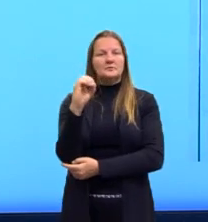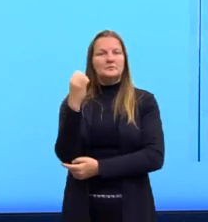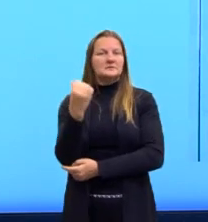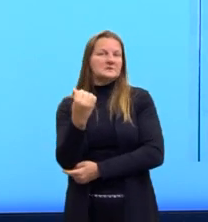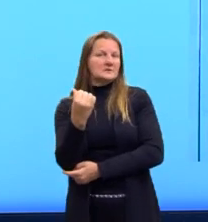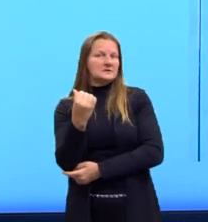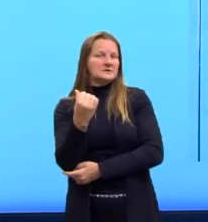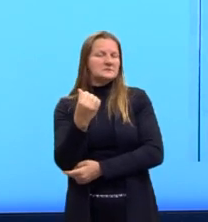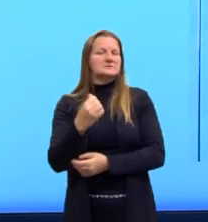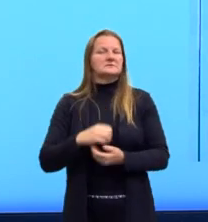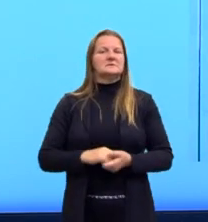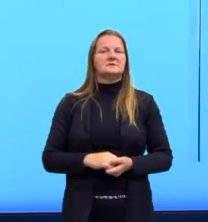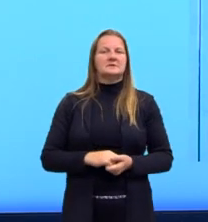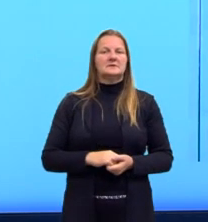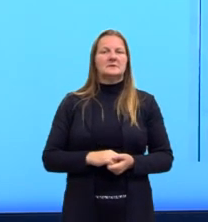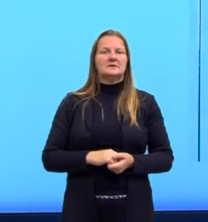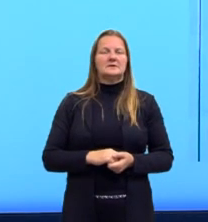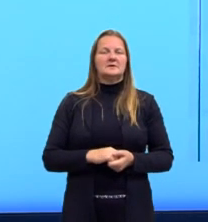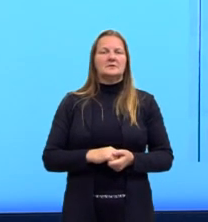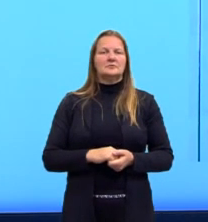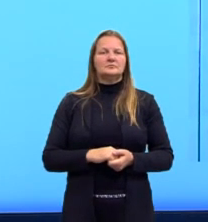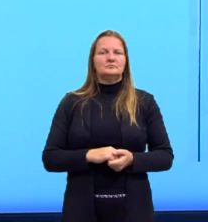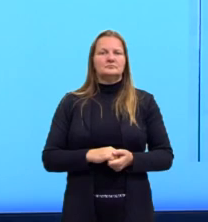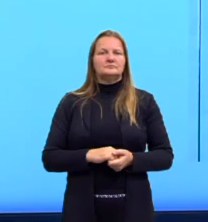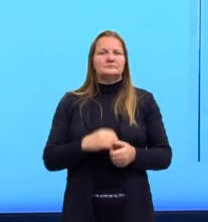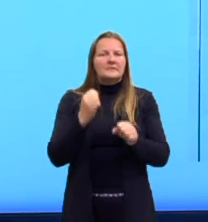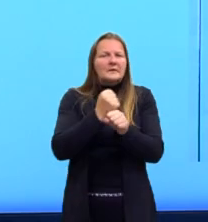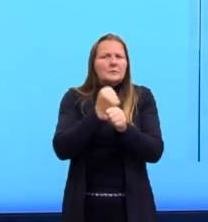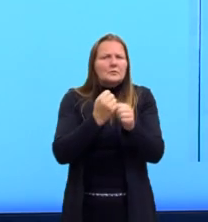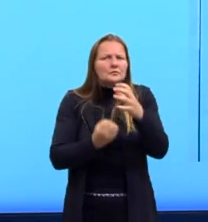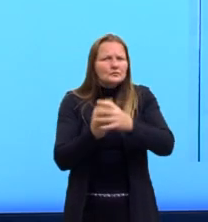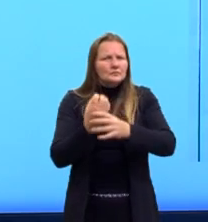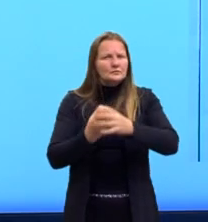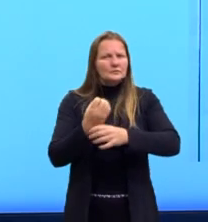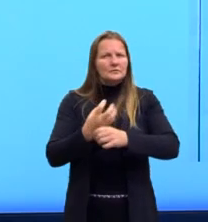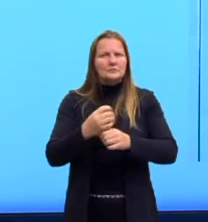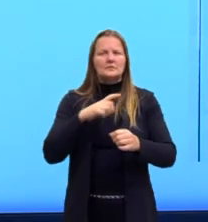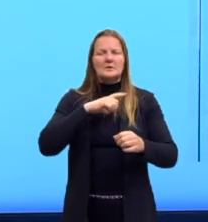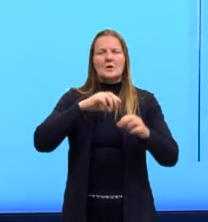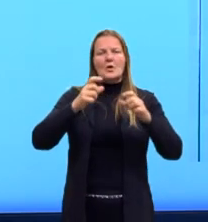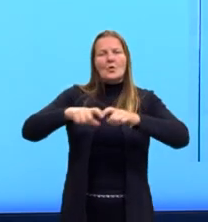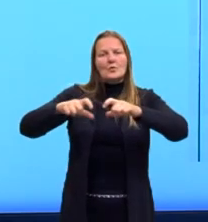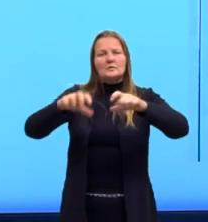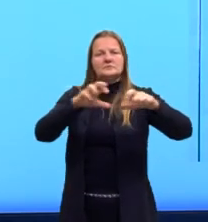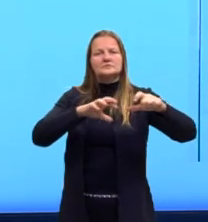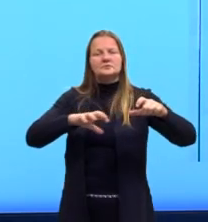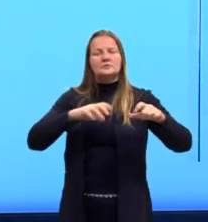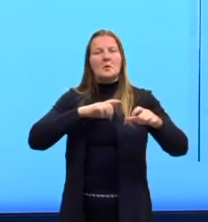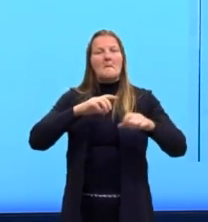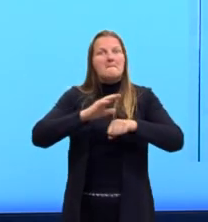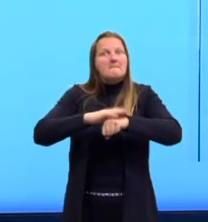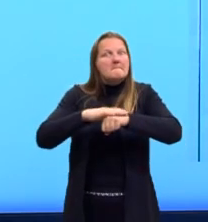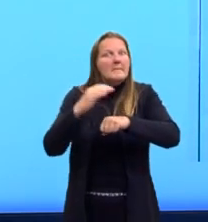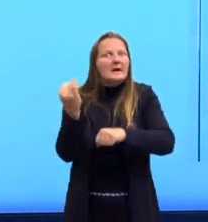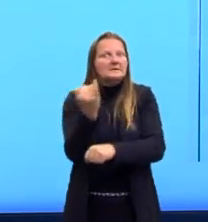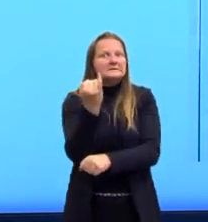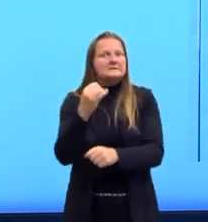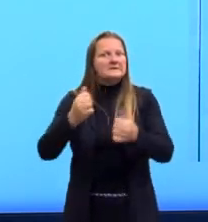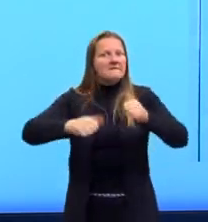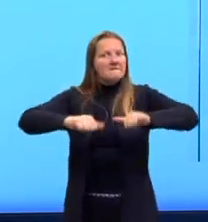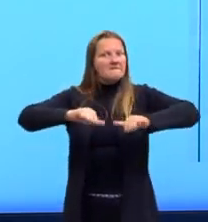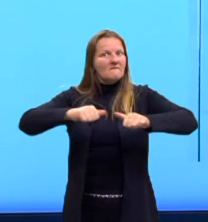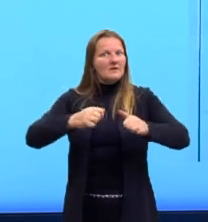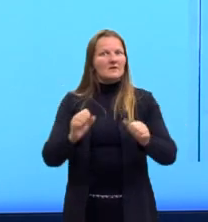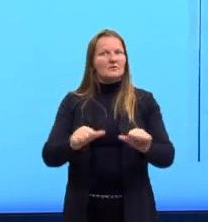não vai mudar muita coisa né em relação a isso olha lá então nós temos a zonas as zonas mais férteis né que nós